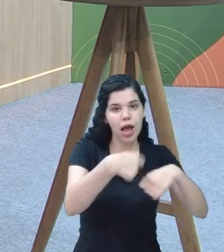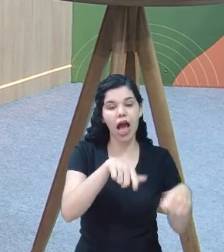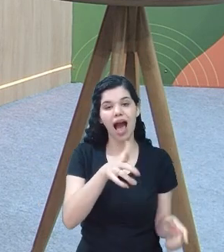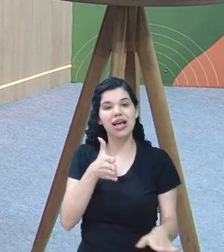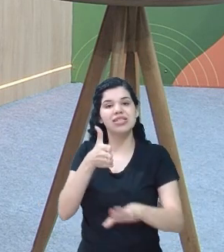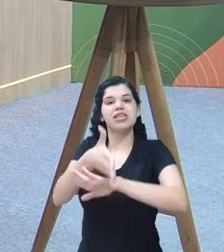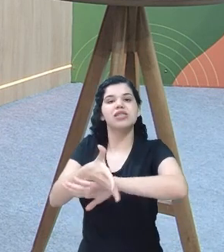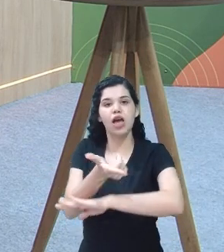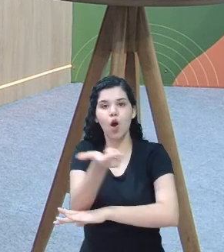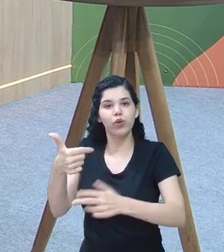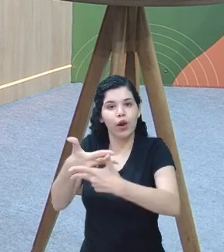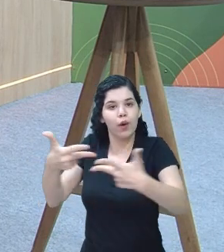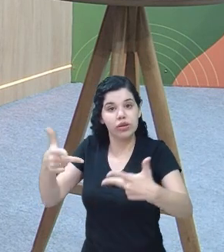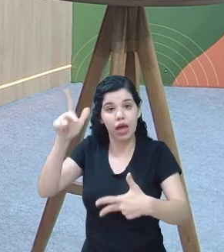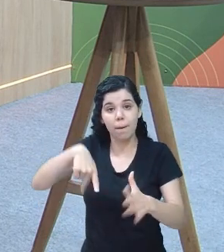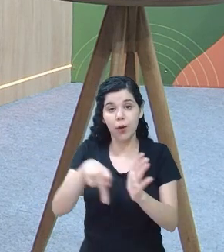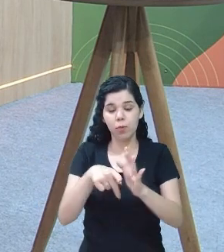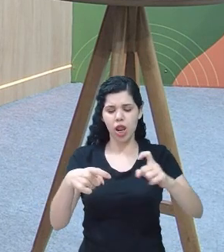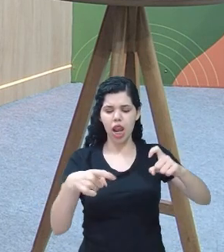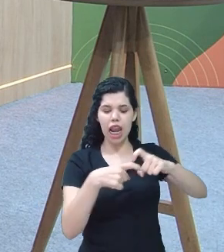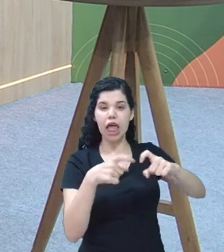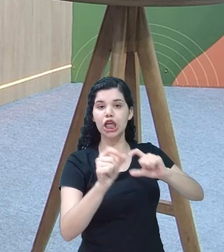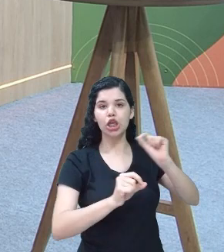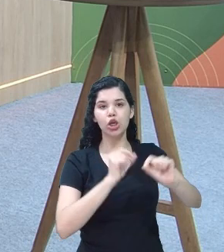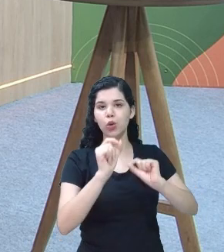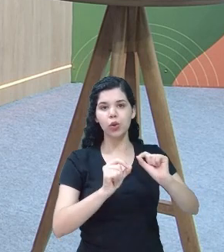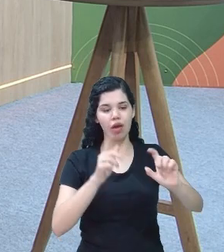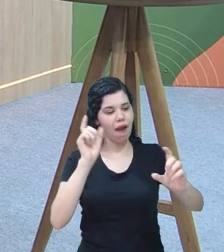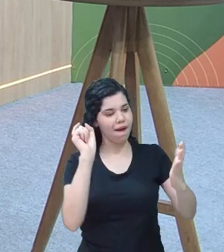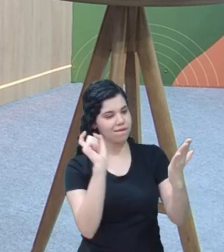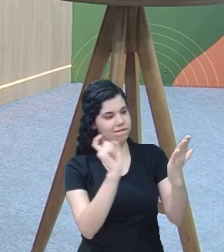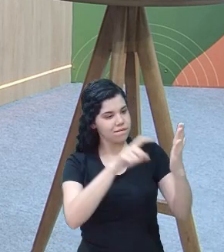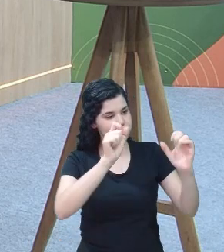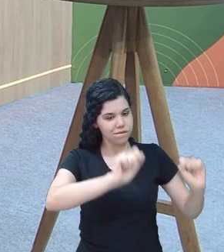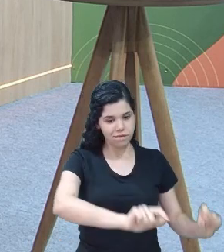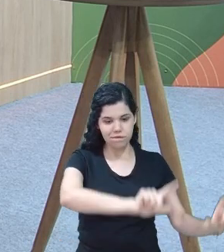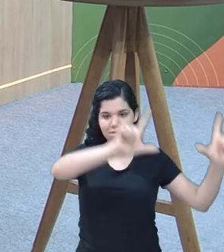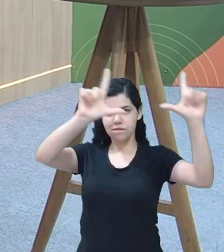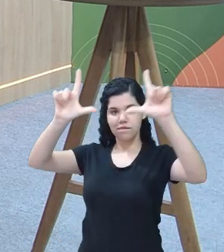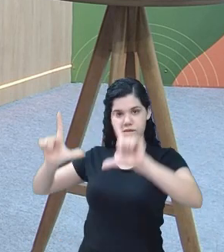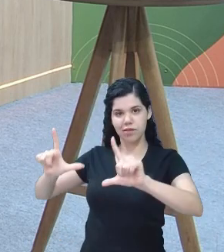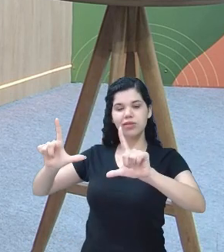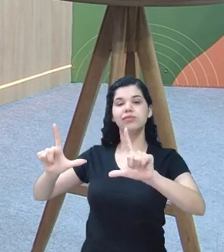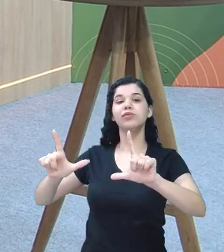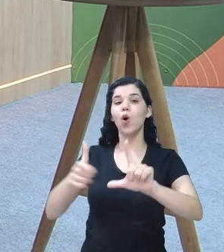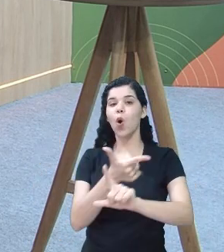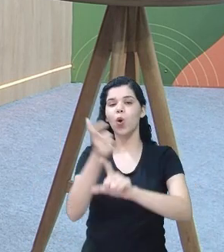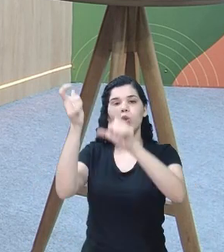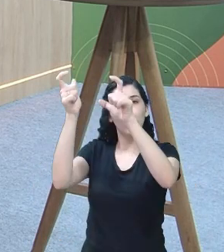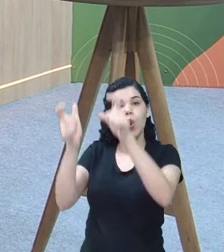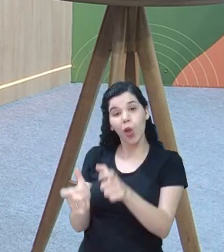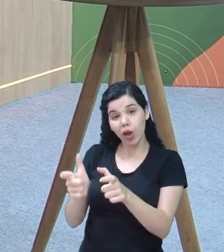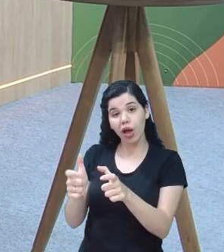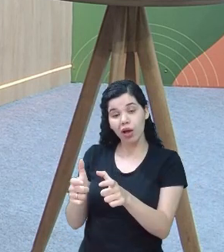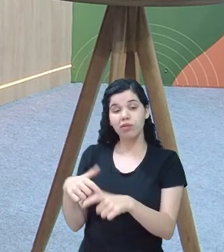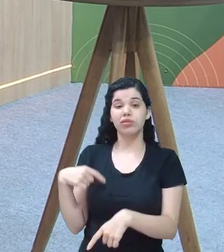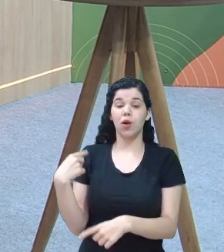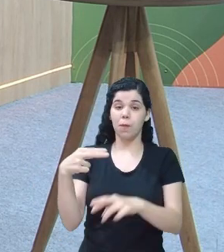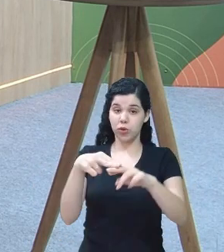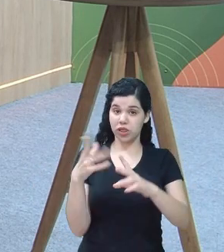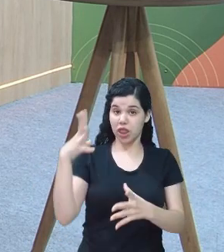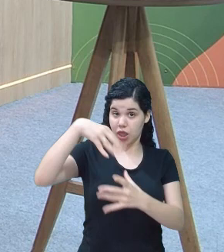link nada mais é do que um lugar que leva o leitor para outro ambiente. Então, a gente tem o uso disso